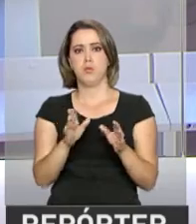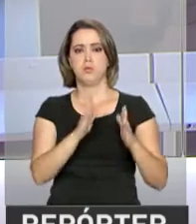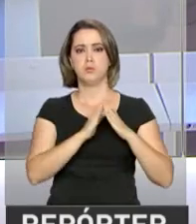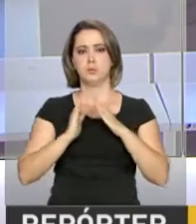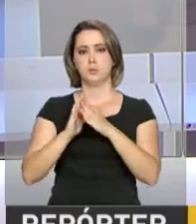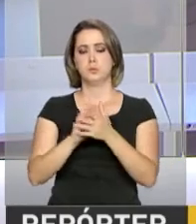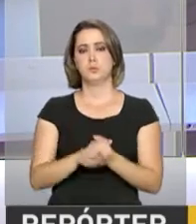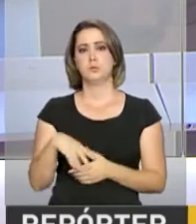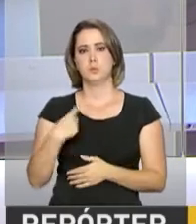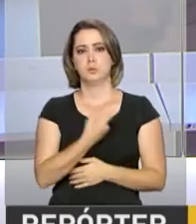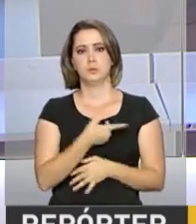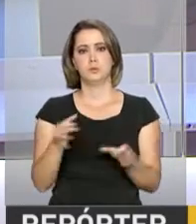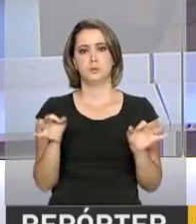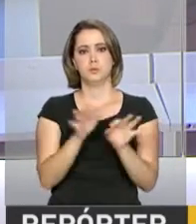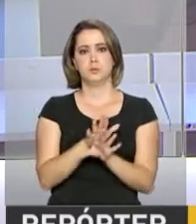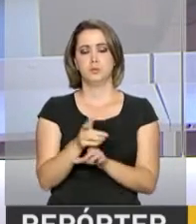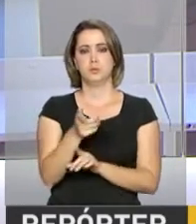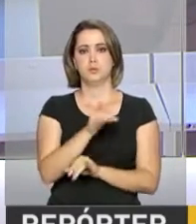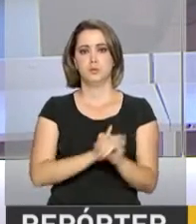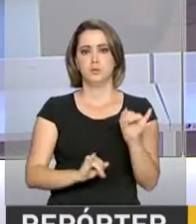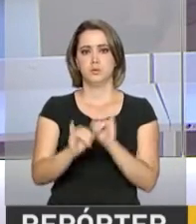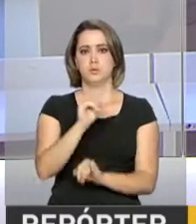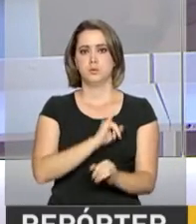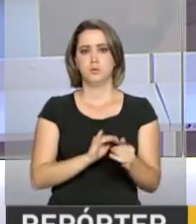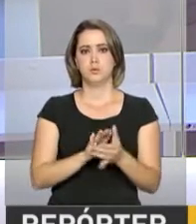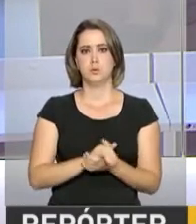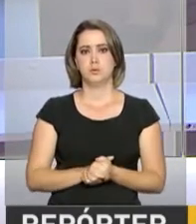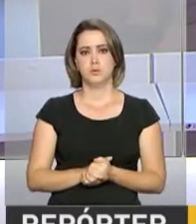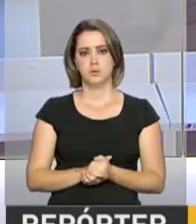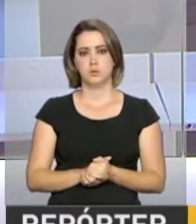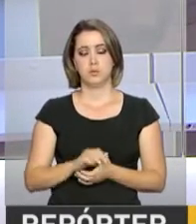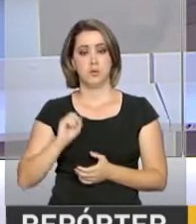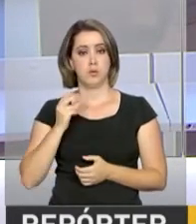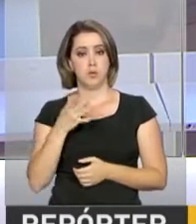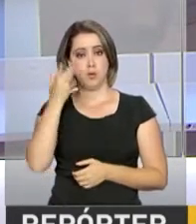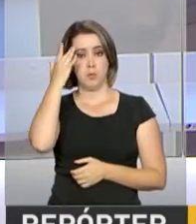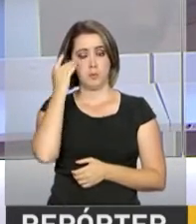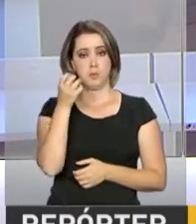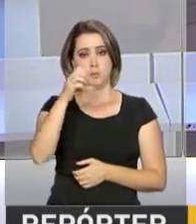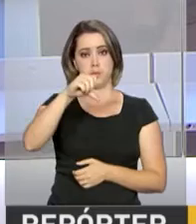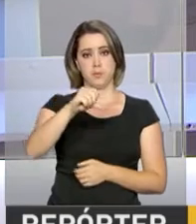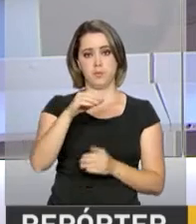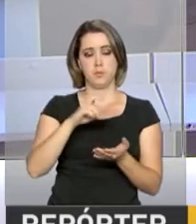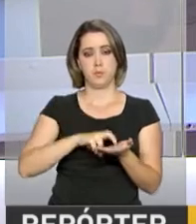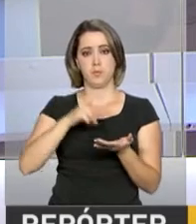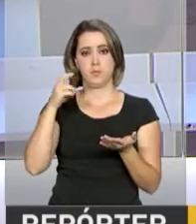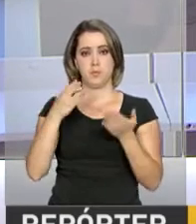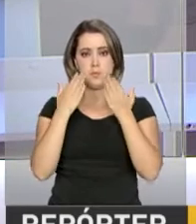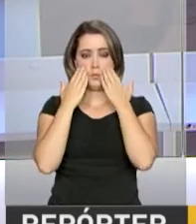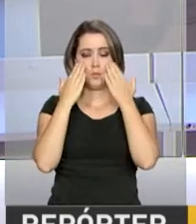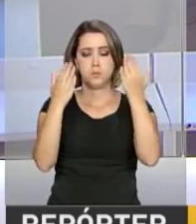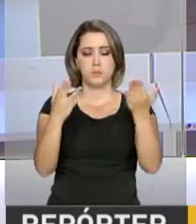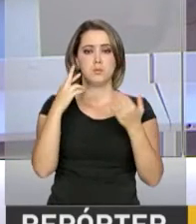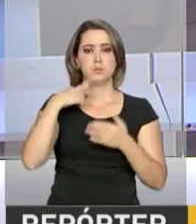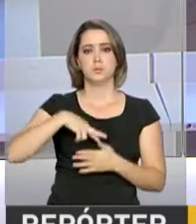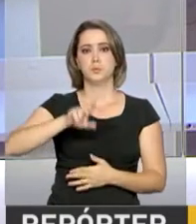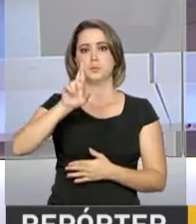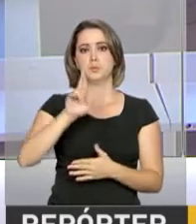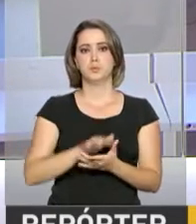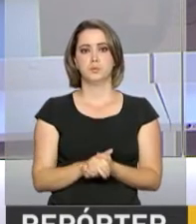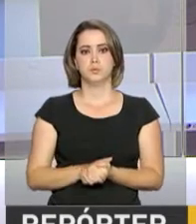ficamos por aqui podemos voltar a qualquer momento com outras informações ou amanhã às 9 da manhã na primeira edição do repórter